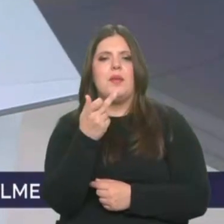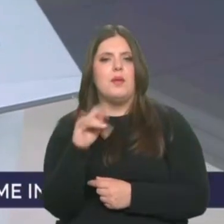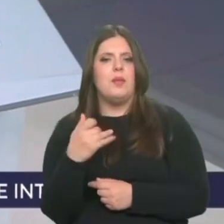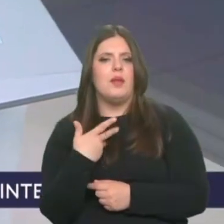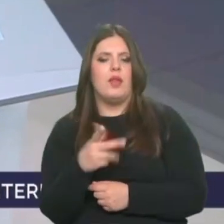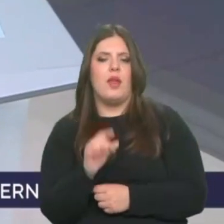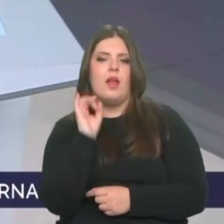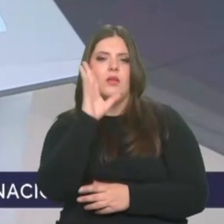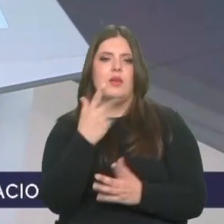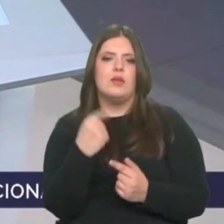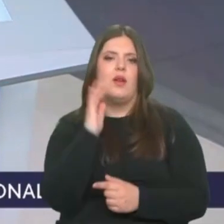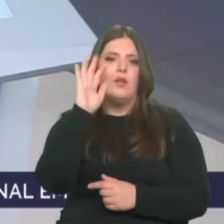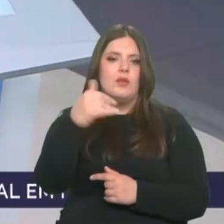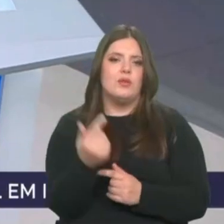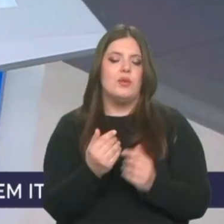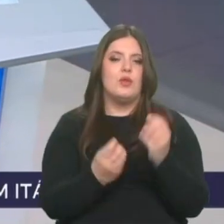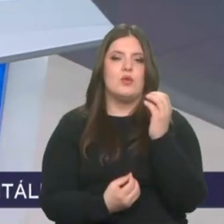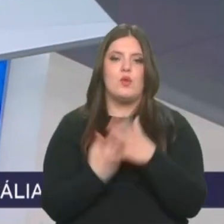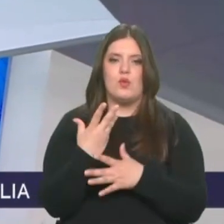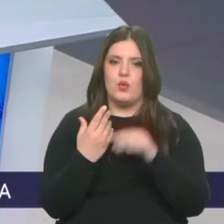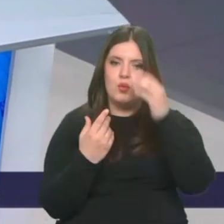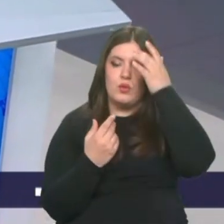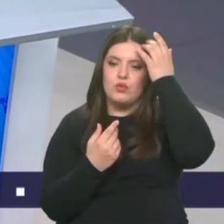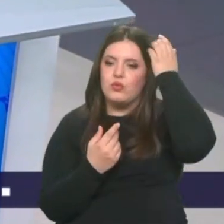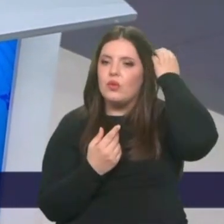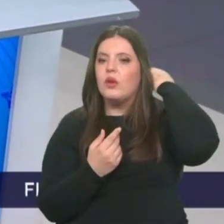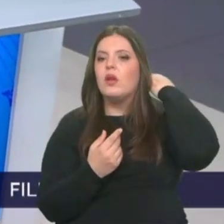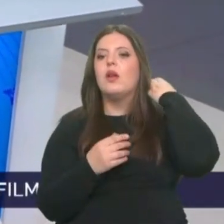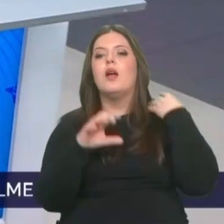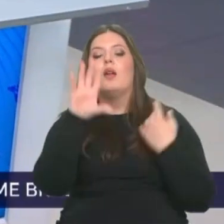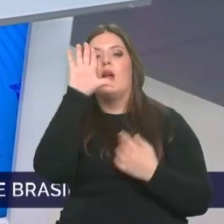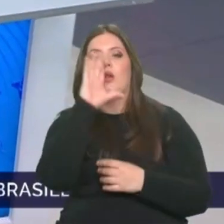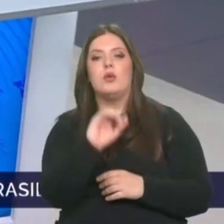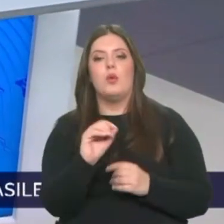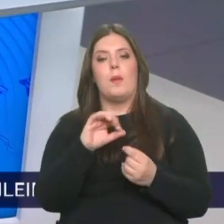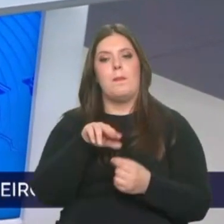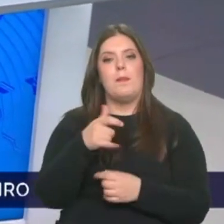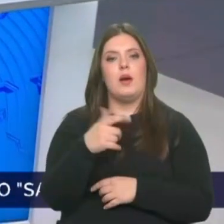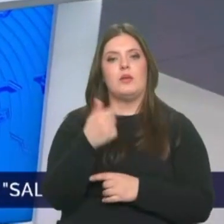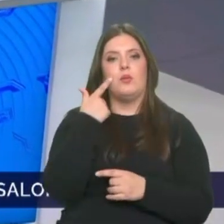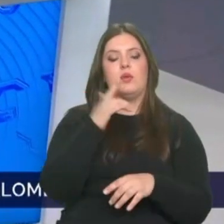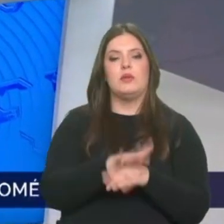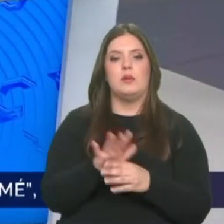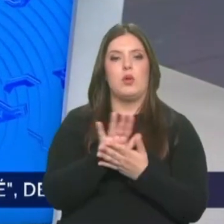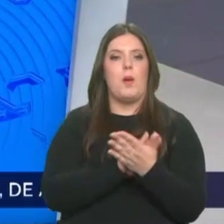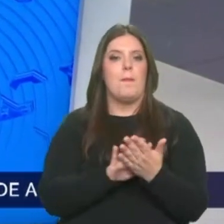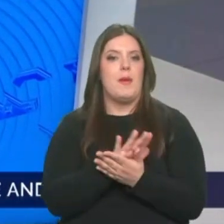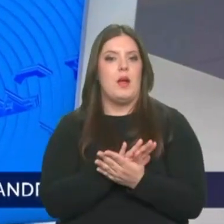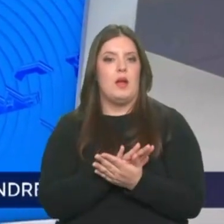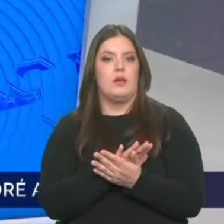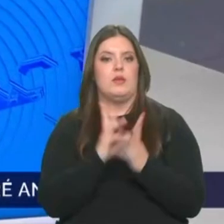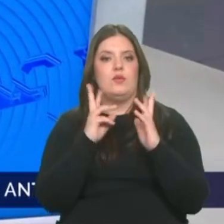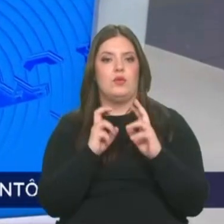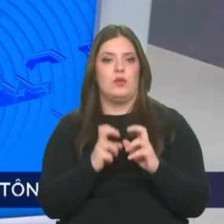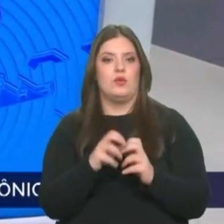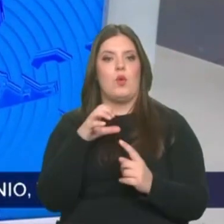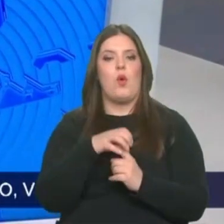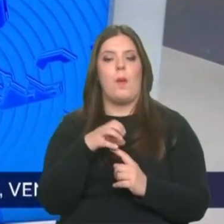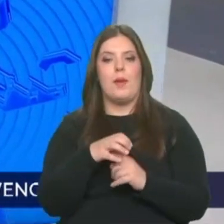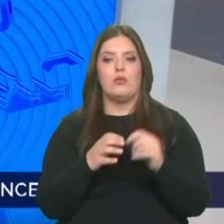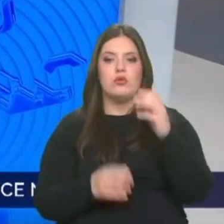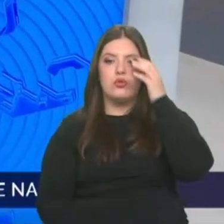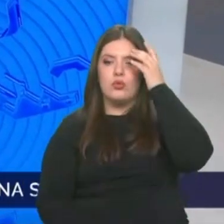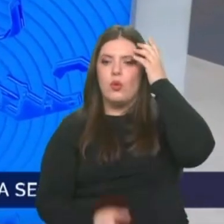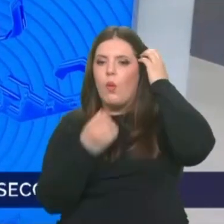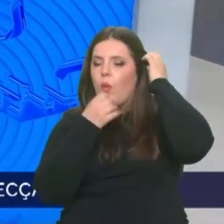já sugestões para futuras construções em Lua e em Marte, por exemplo, com base ou inspiração em cogumelos. Conta-nos